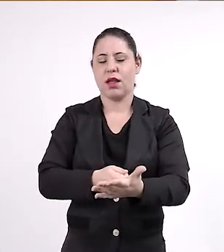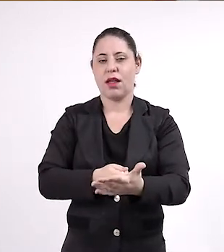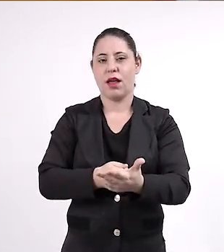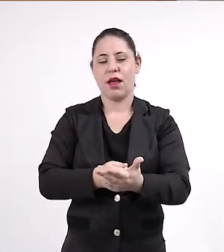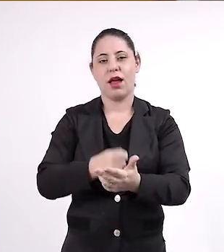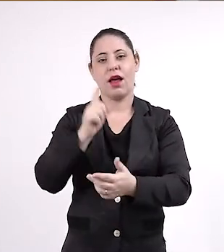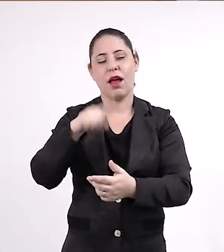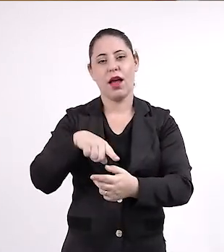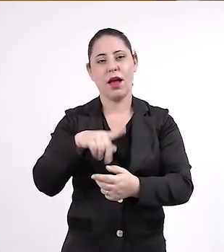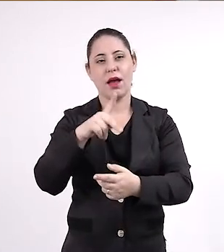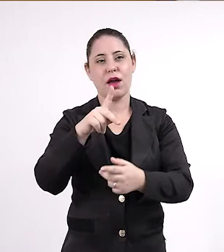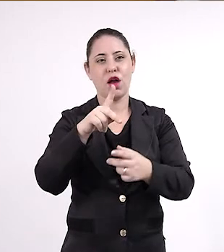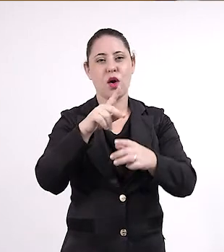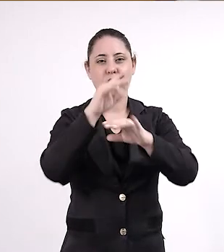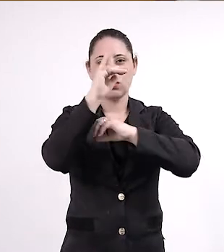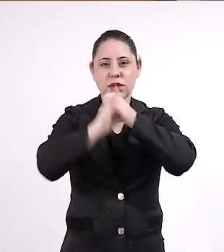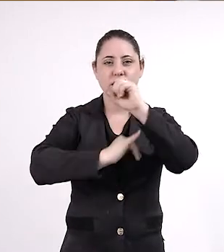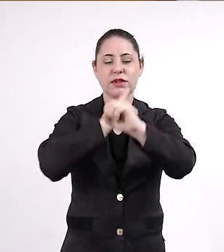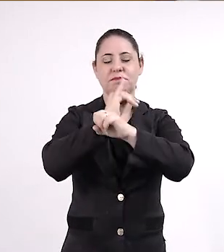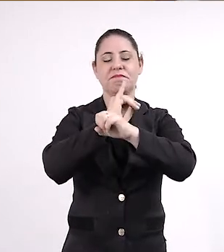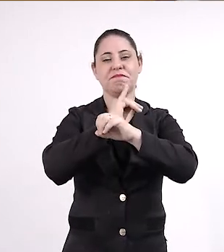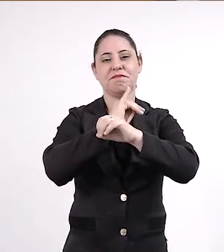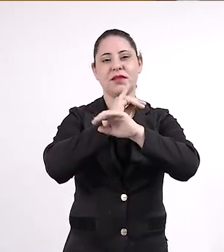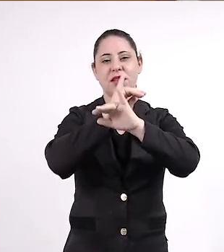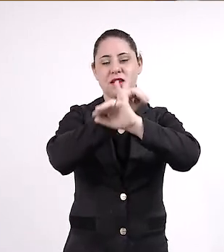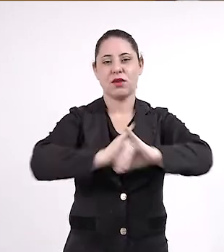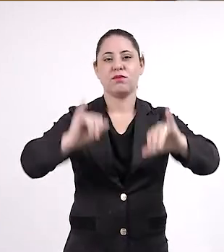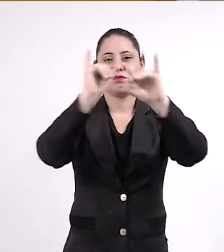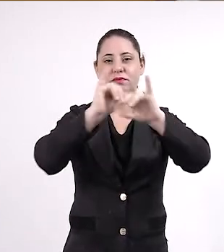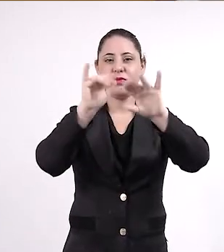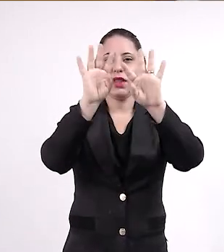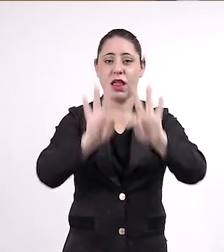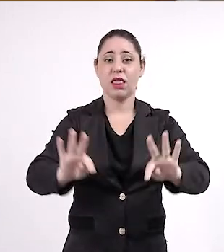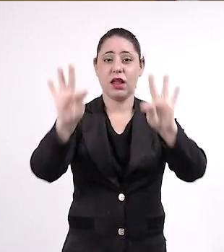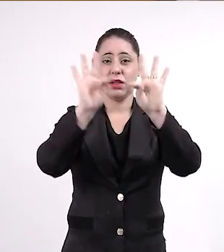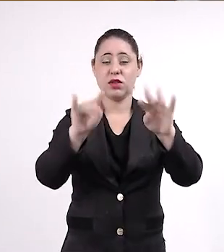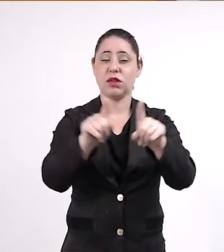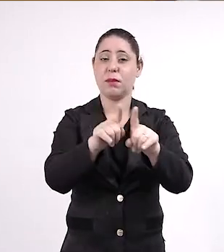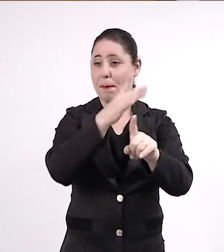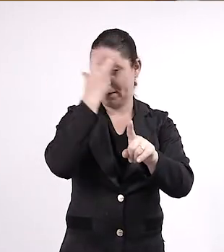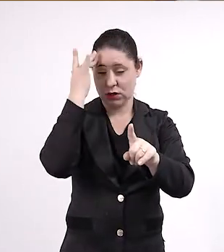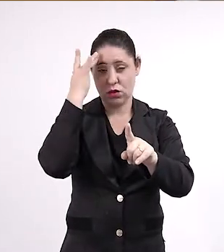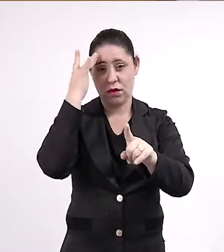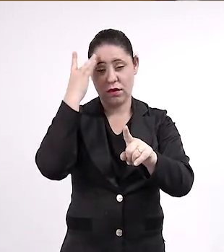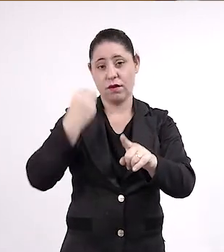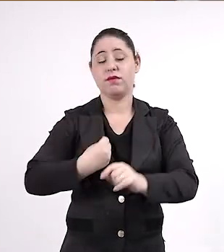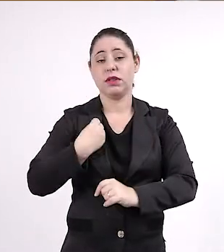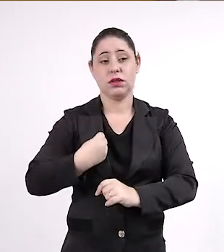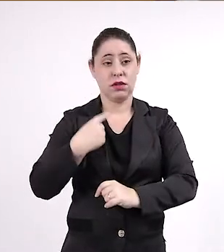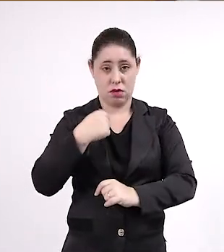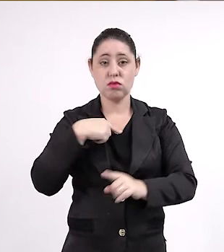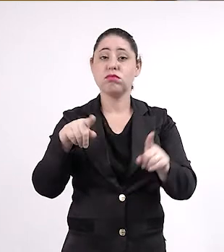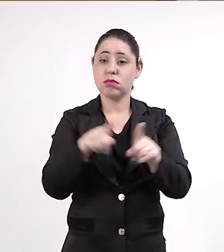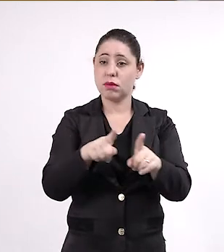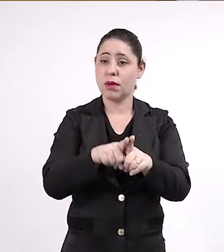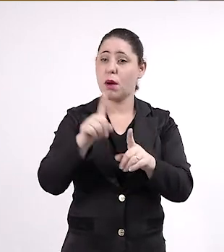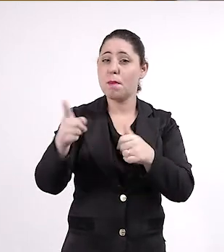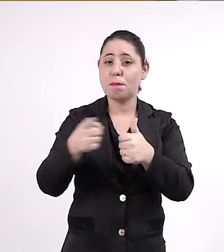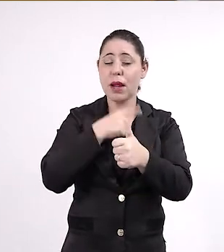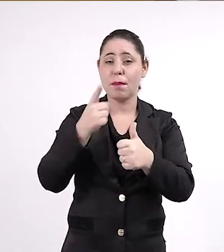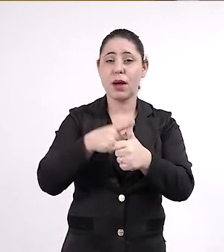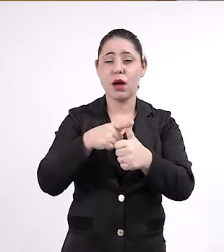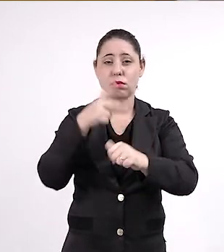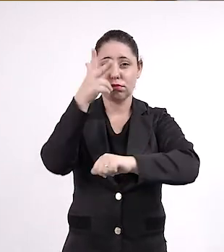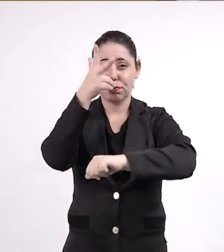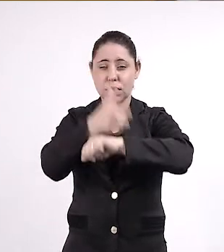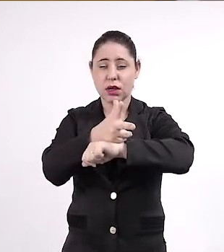com o alfabeto tecnológico que vai ser inevitável e todo mundo vai vivenciar isso. Eu estou vivenciando isso, esse é